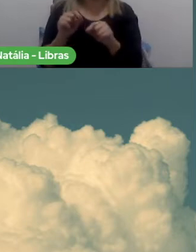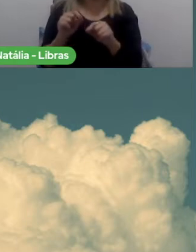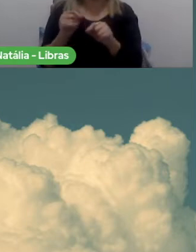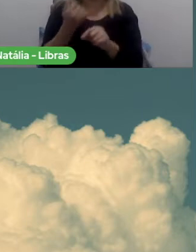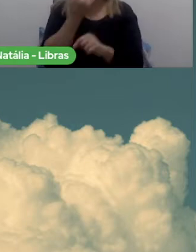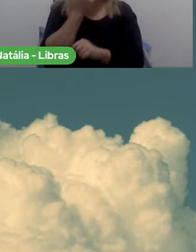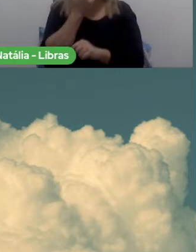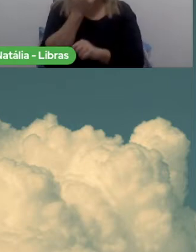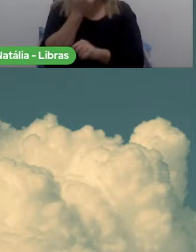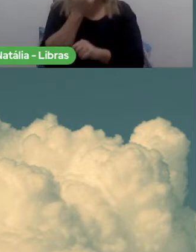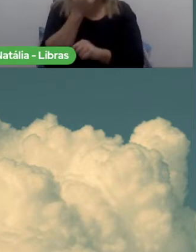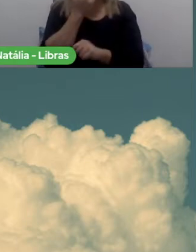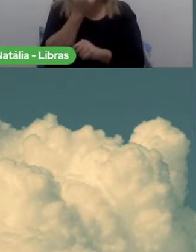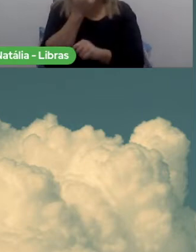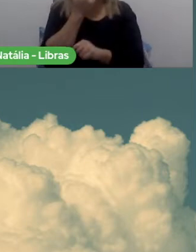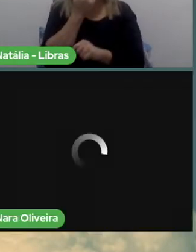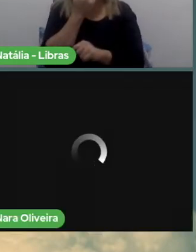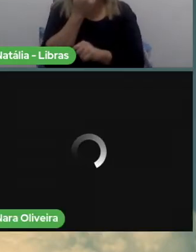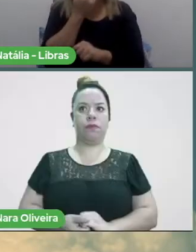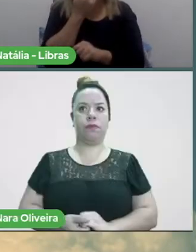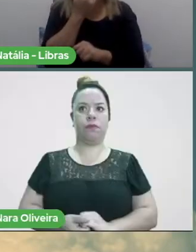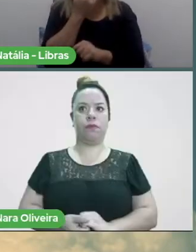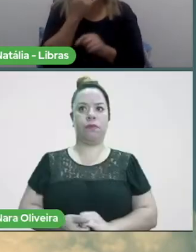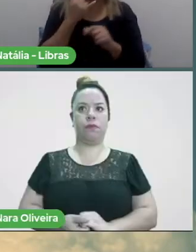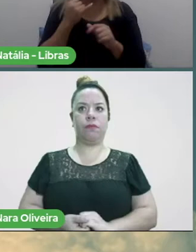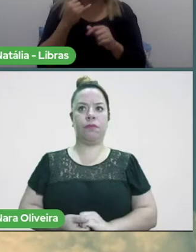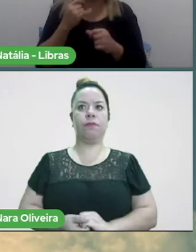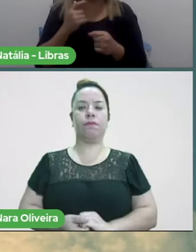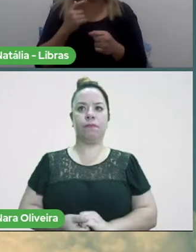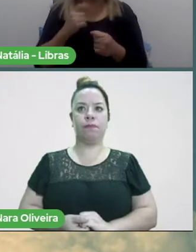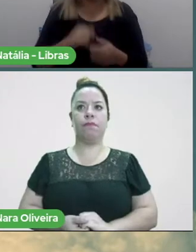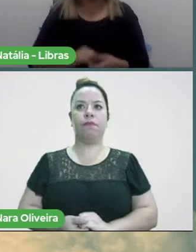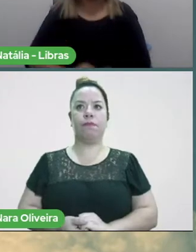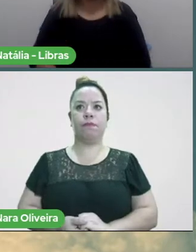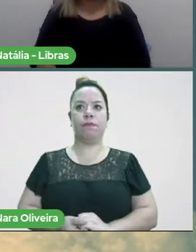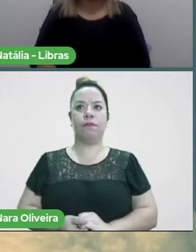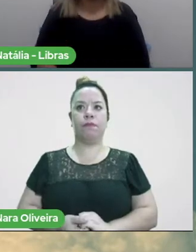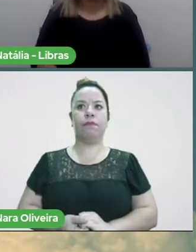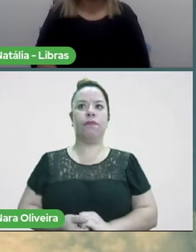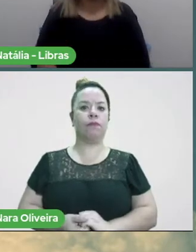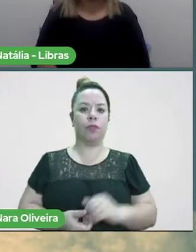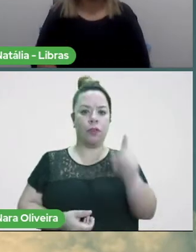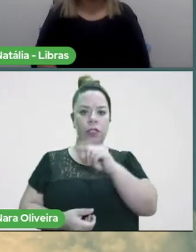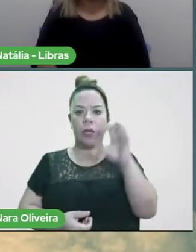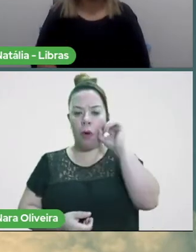desculpa, eu acho que, eu não sei se vocês estão me ouvindo,